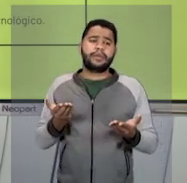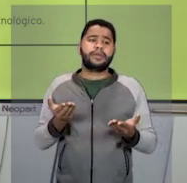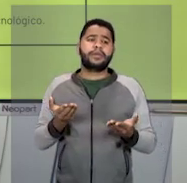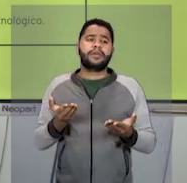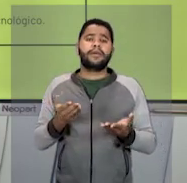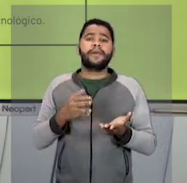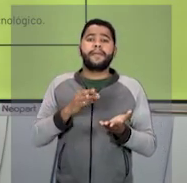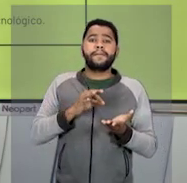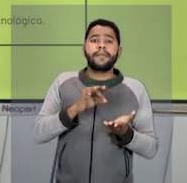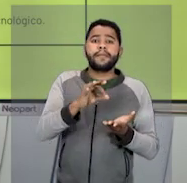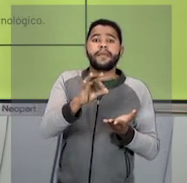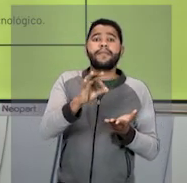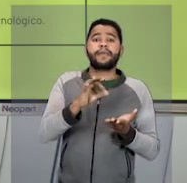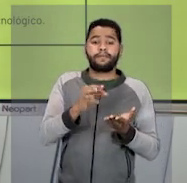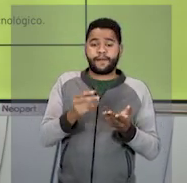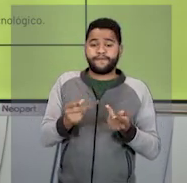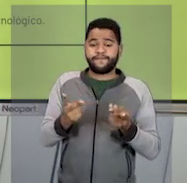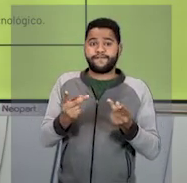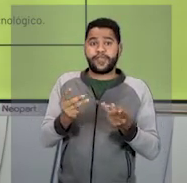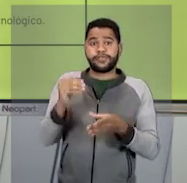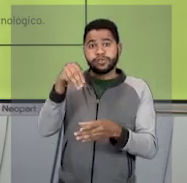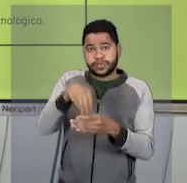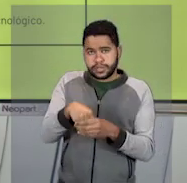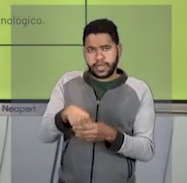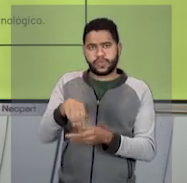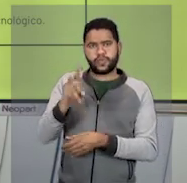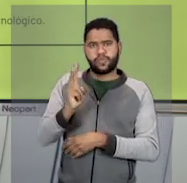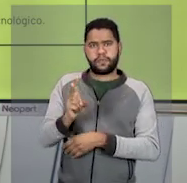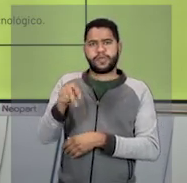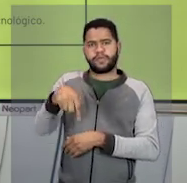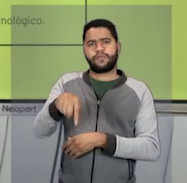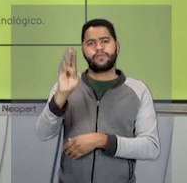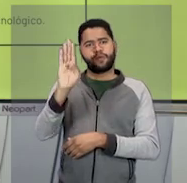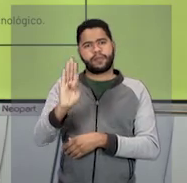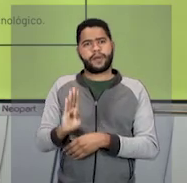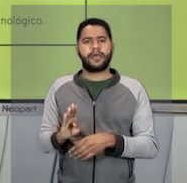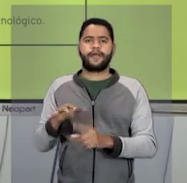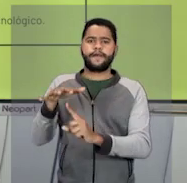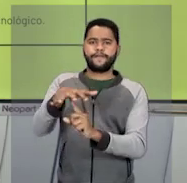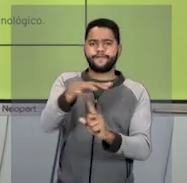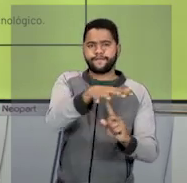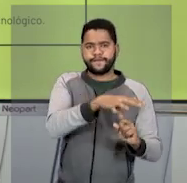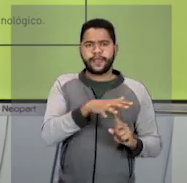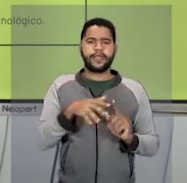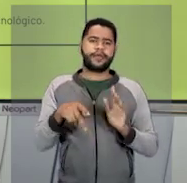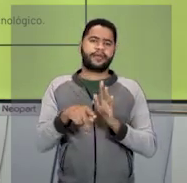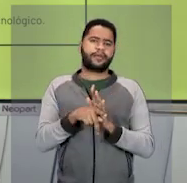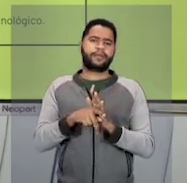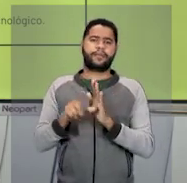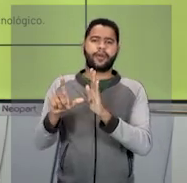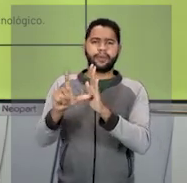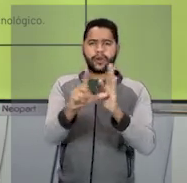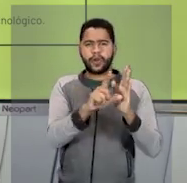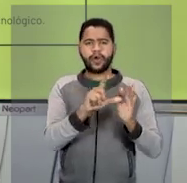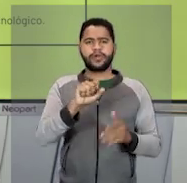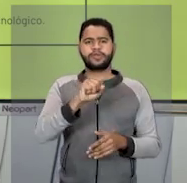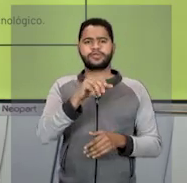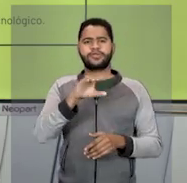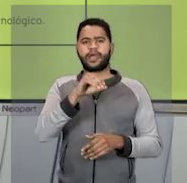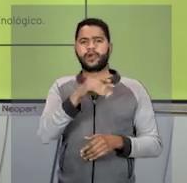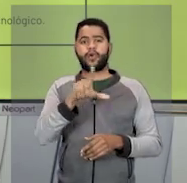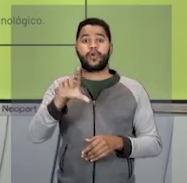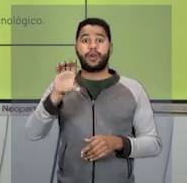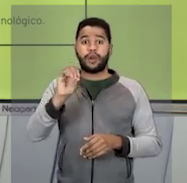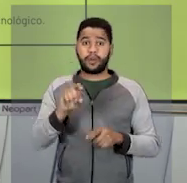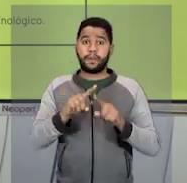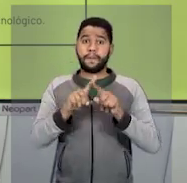mais o mercado interno, ou seja, aquilo que a gente consome internamente, aí em feiras, sacolões, aquilo que a gente tem do nosso consumo.